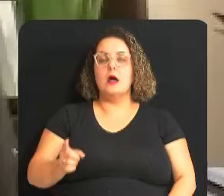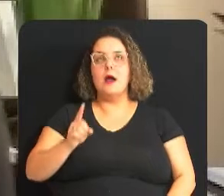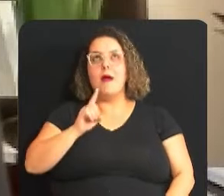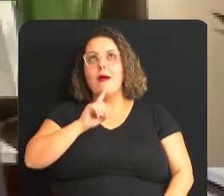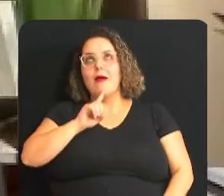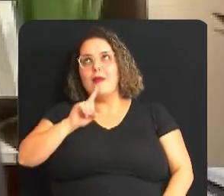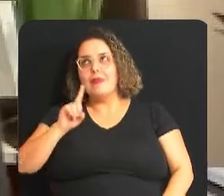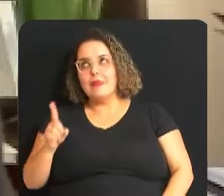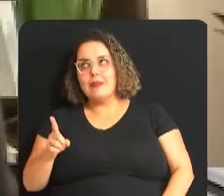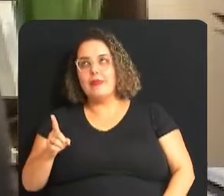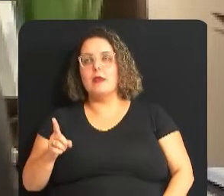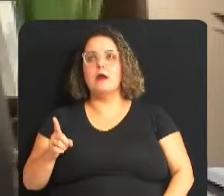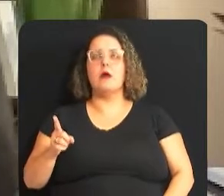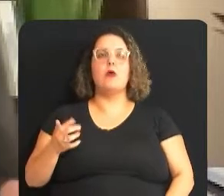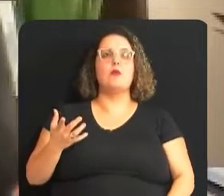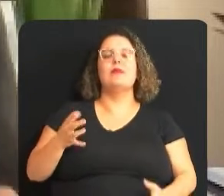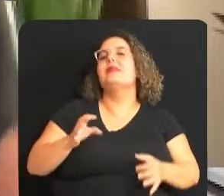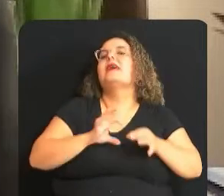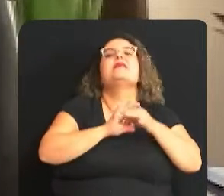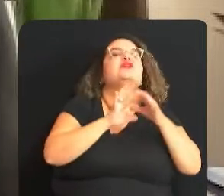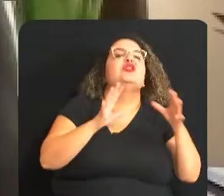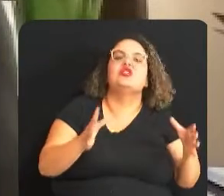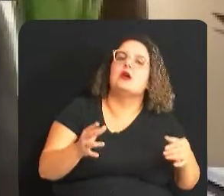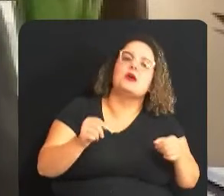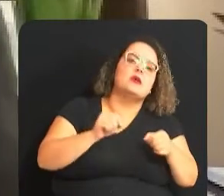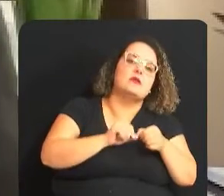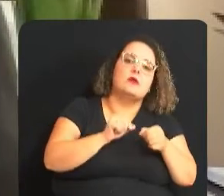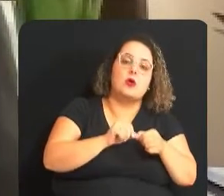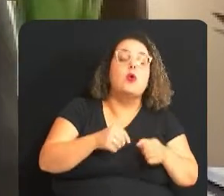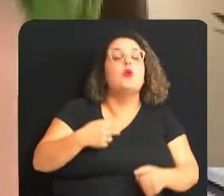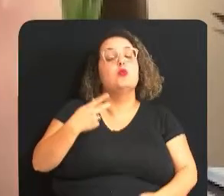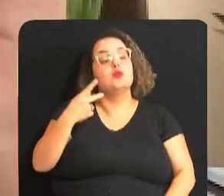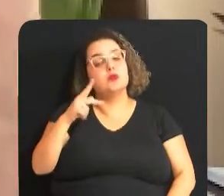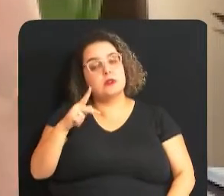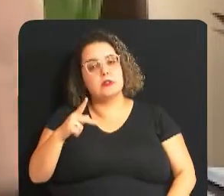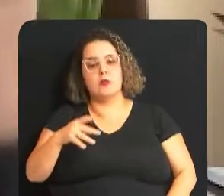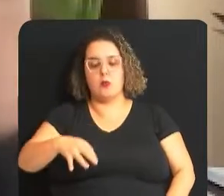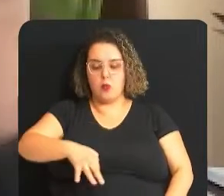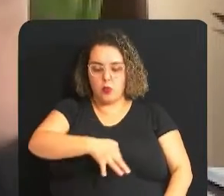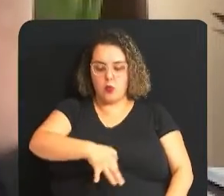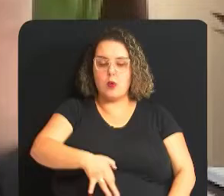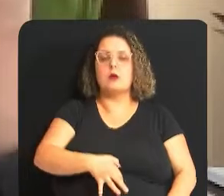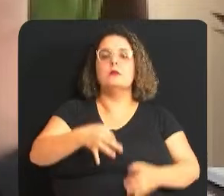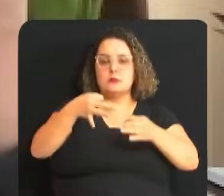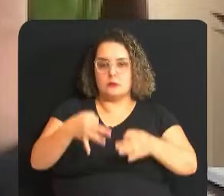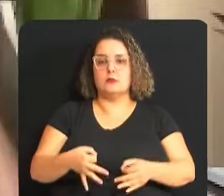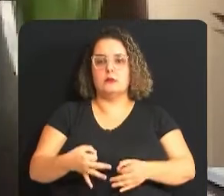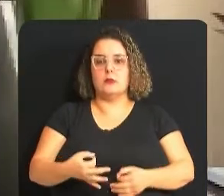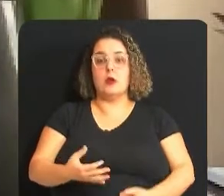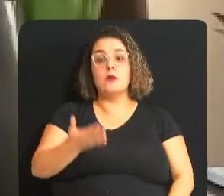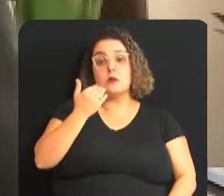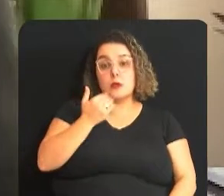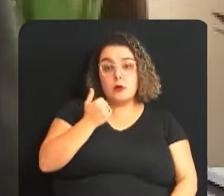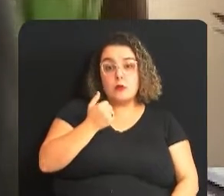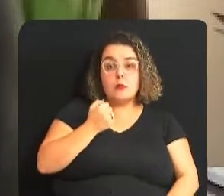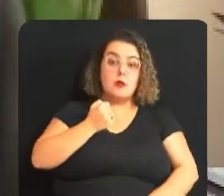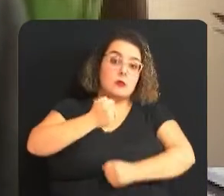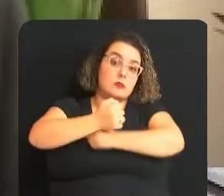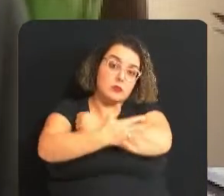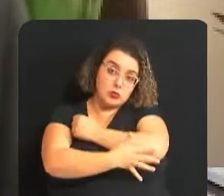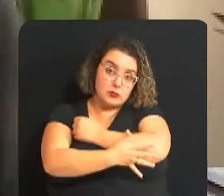teu intestino. O teu intestino nasceu educado. Você mama e ele faz cocô. Então, se você